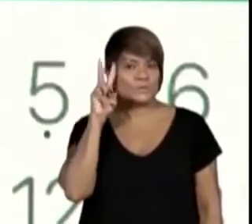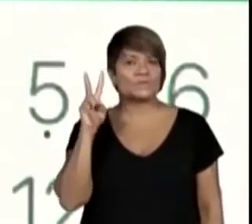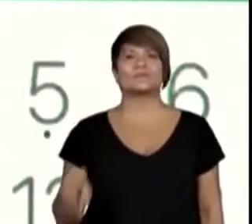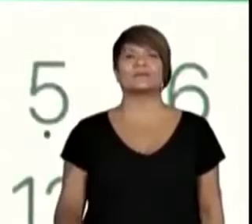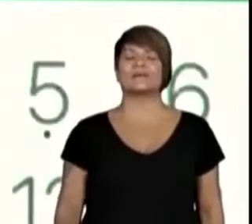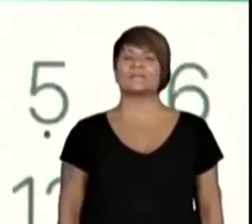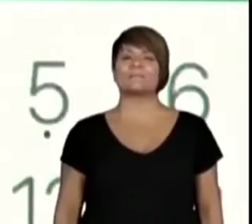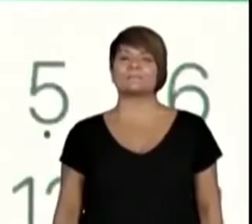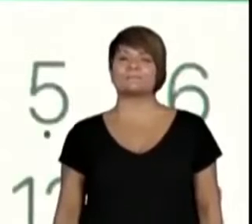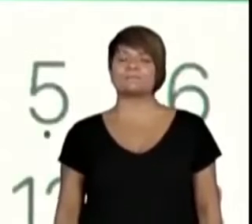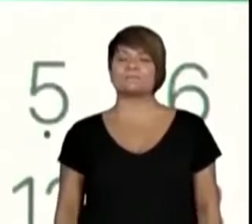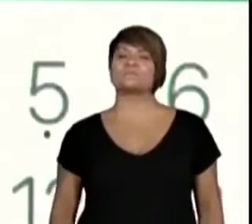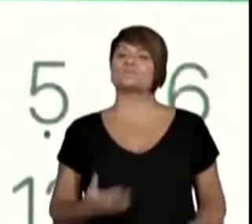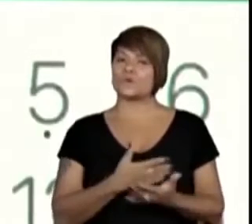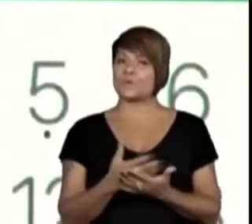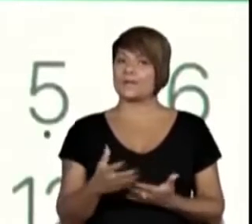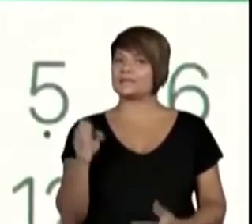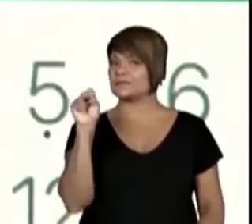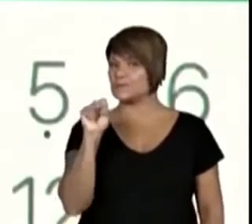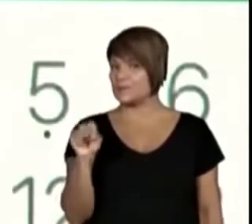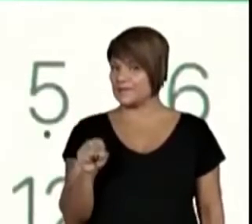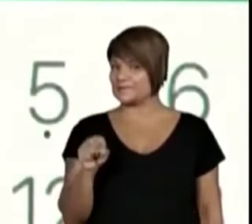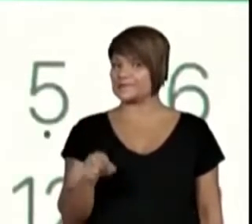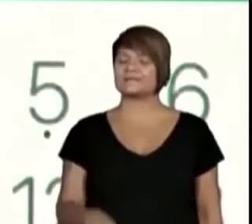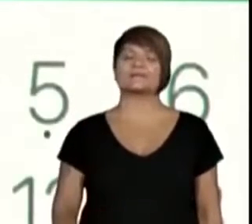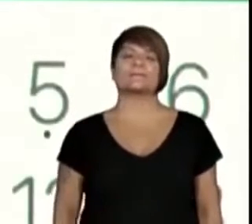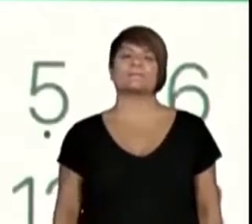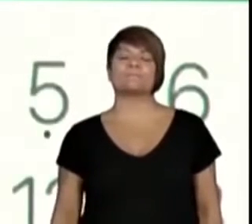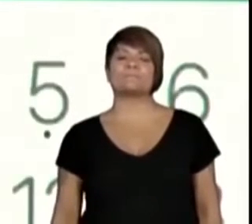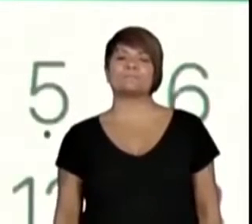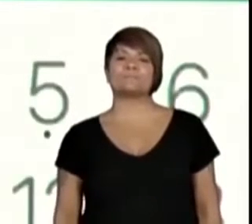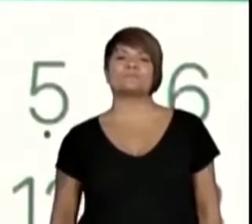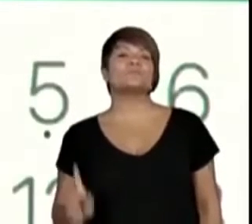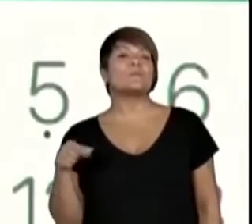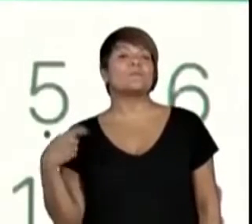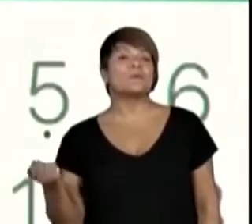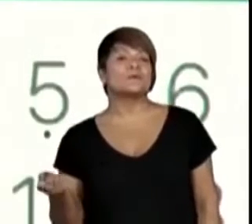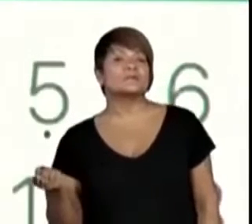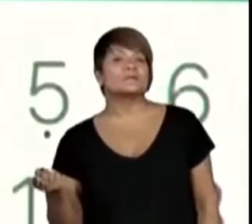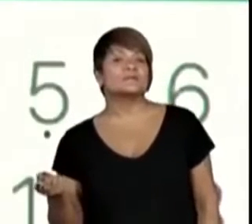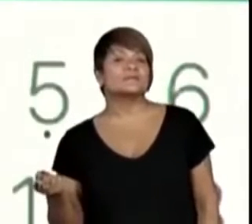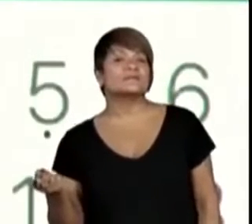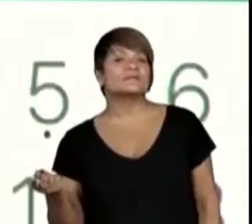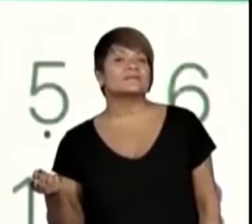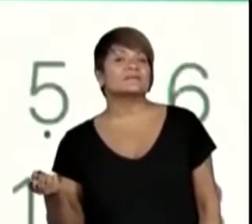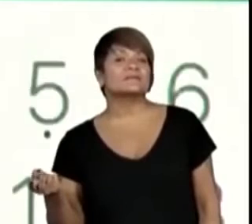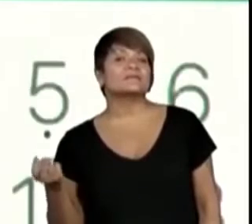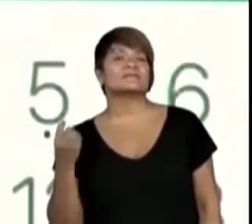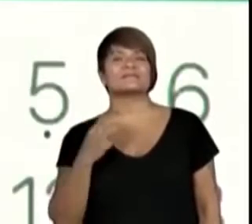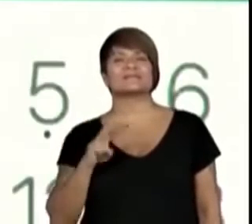Segunda-feira, que começa com S. E depois da segunda-feira?